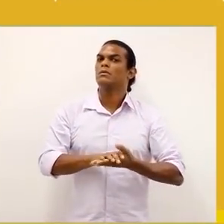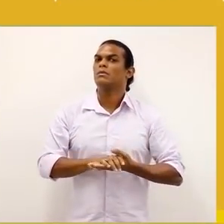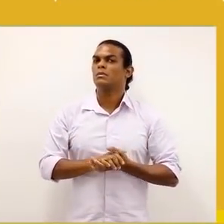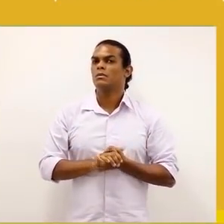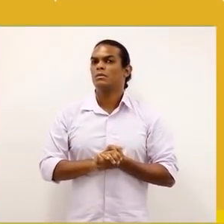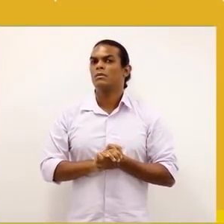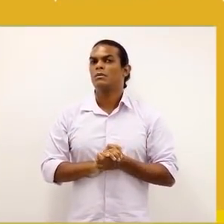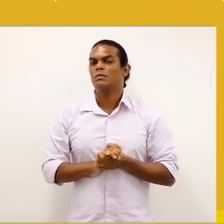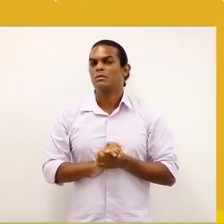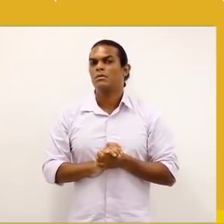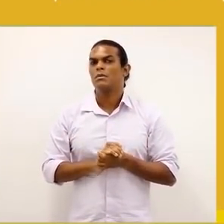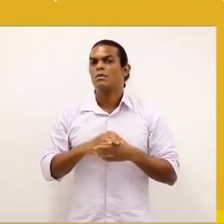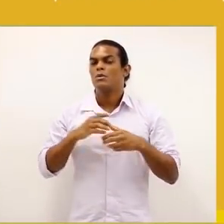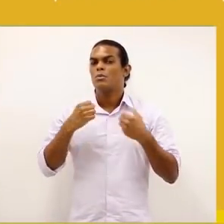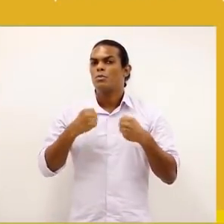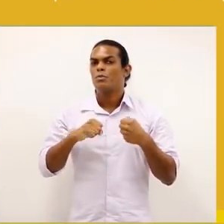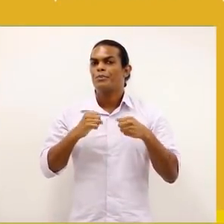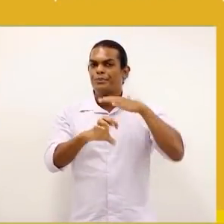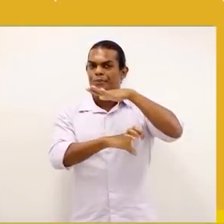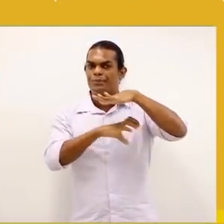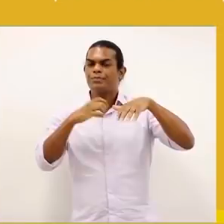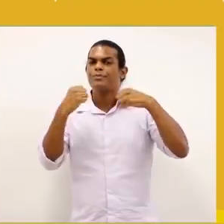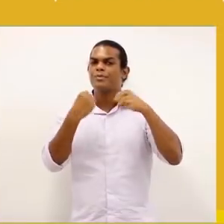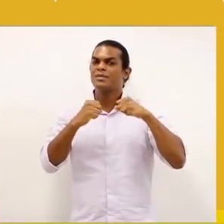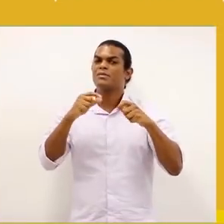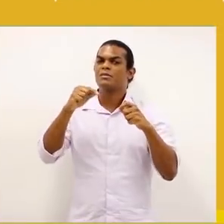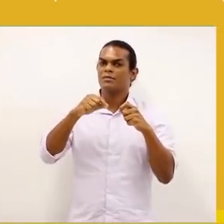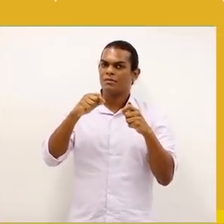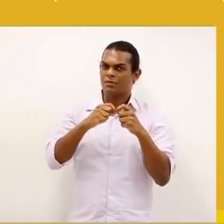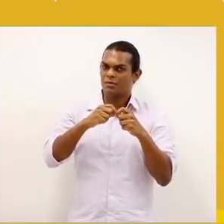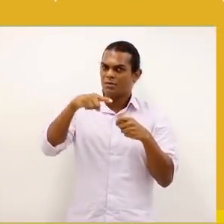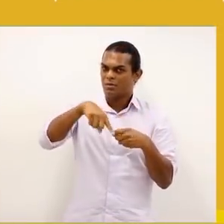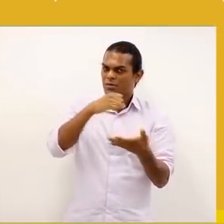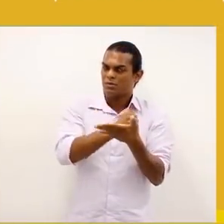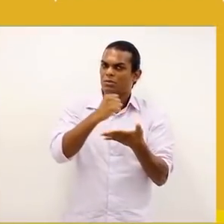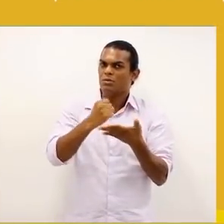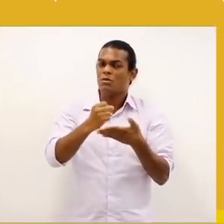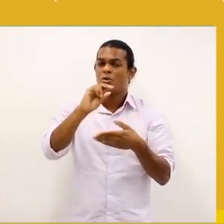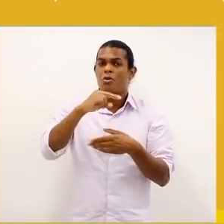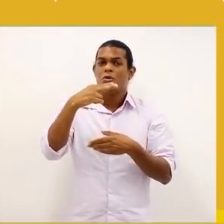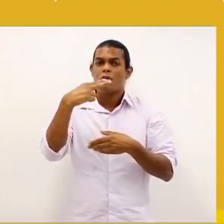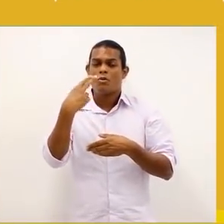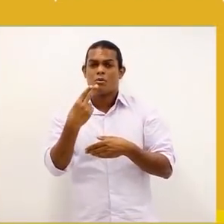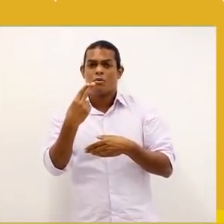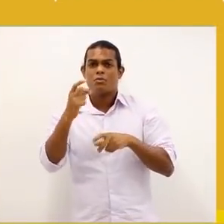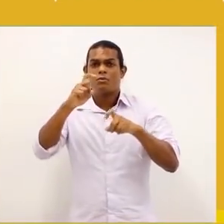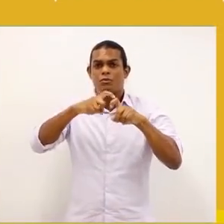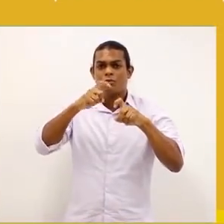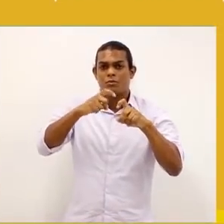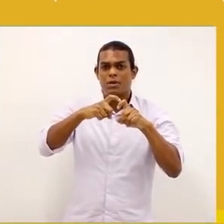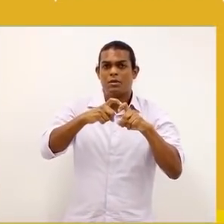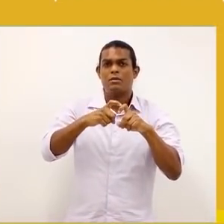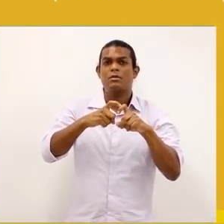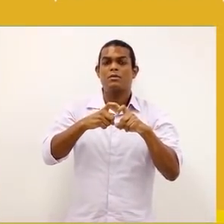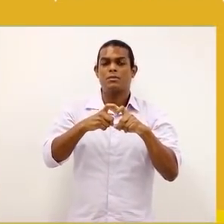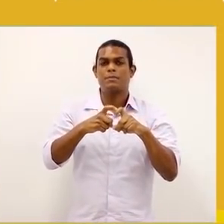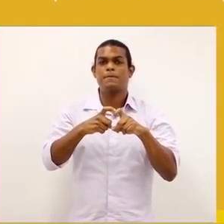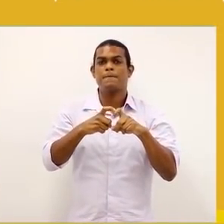de informar o acidente do trabalho. O médico que assistiu à autoridade pública também